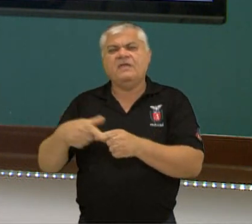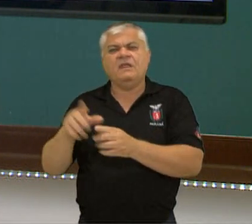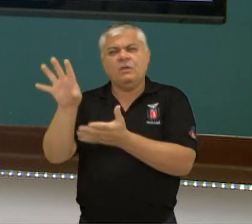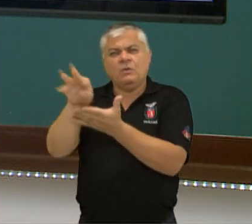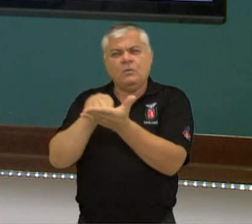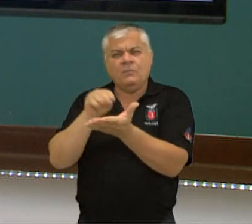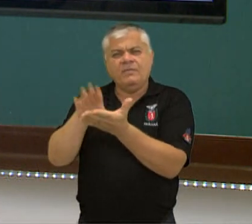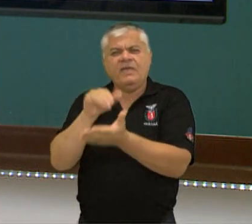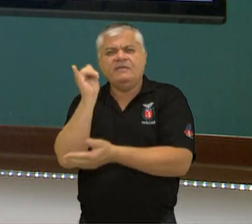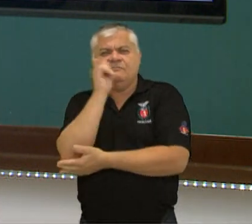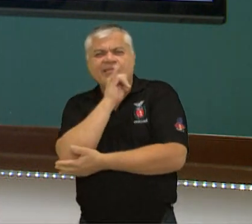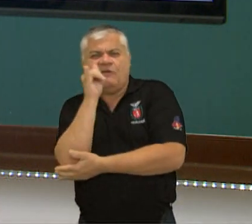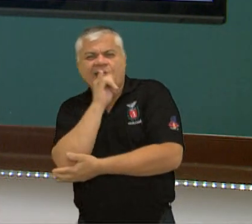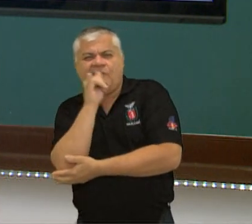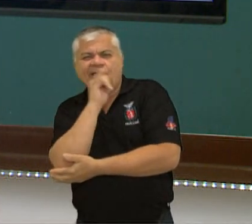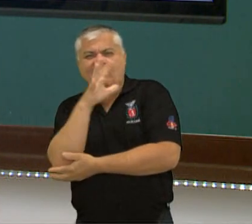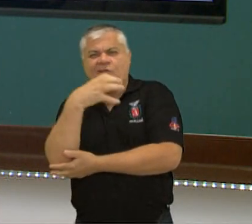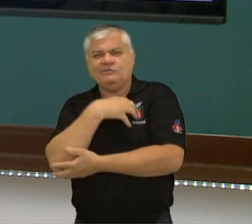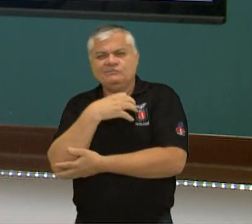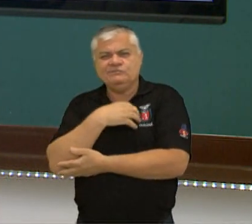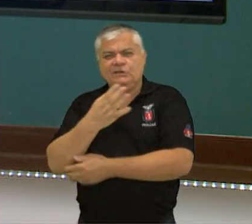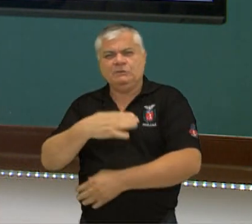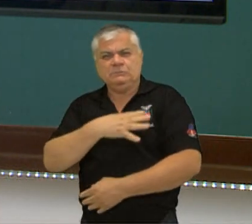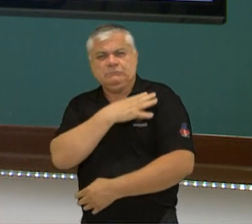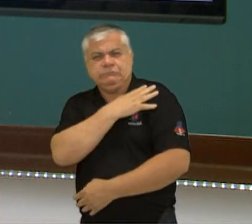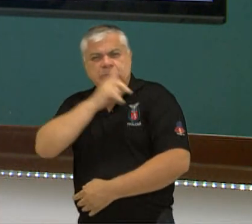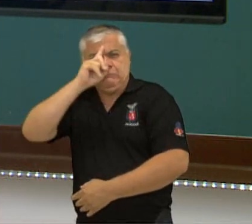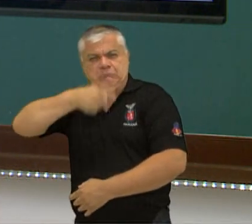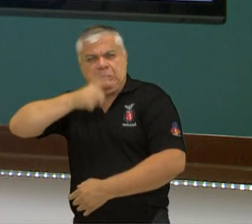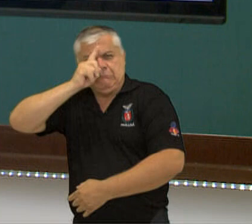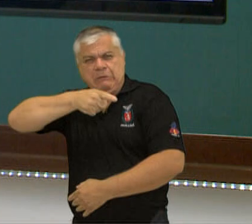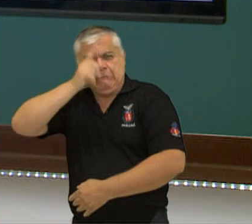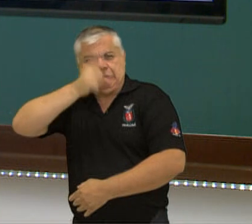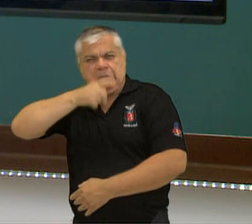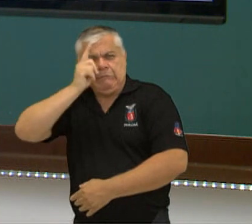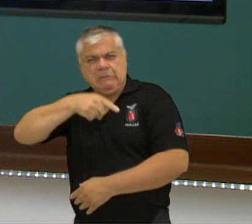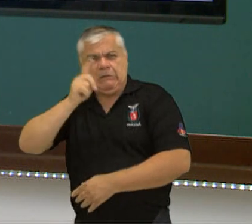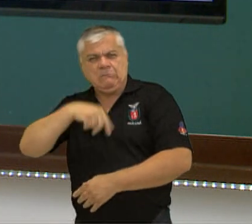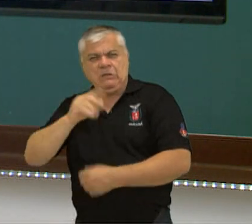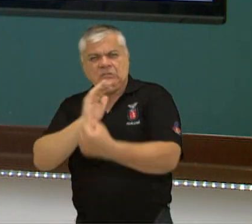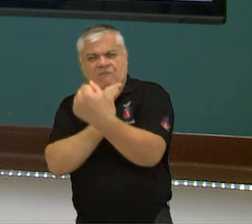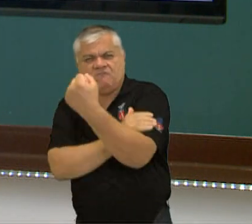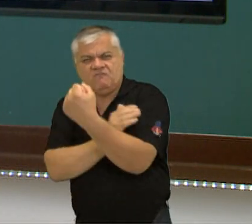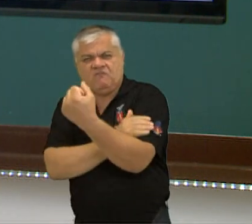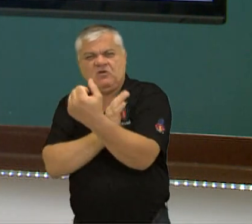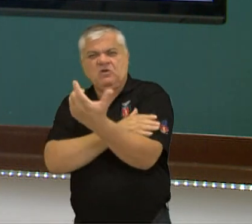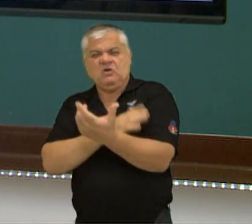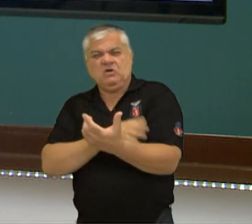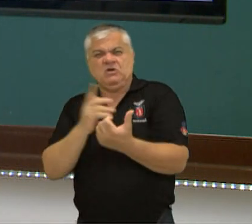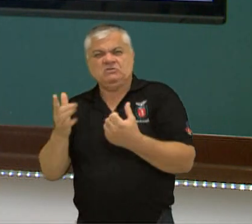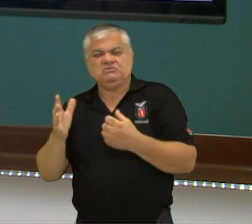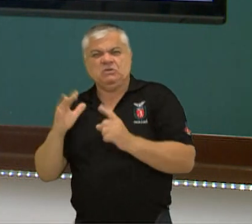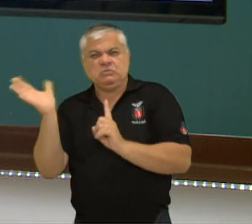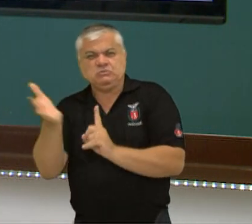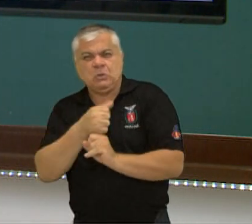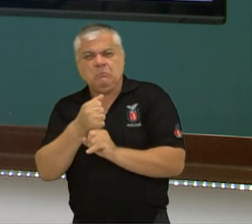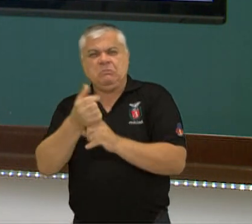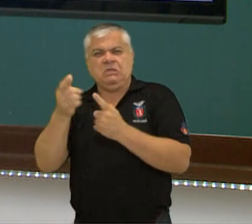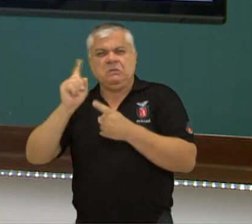fascista no fascismo italiano, militarismo, líder único, líder forte, partido único,